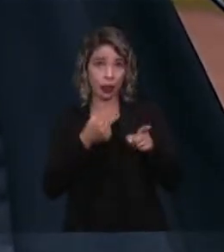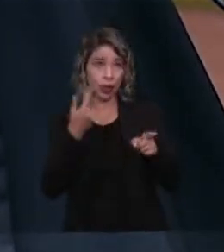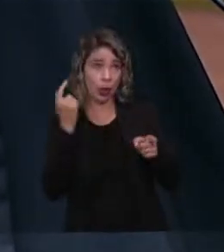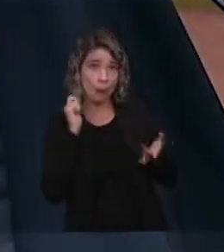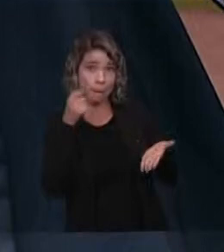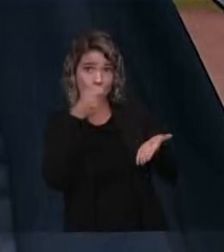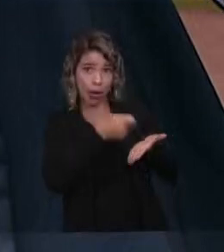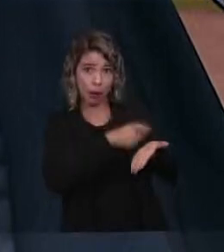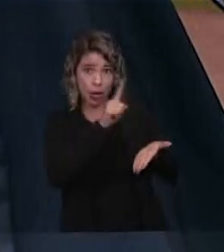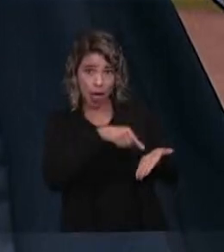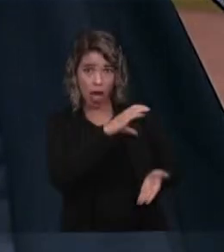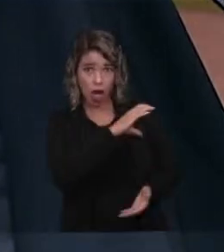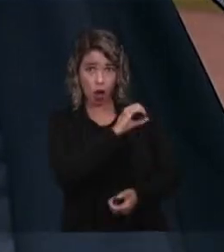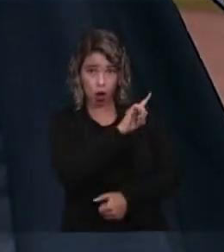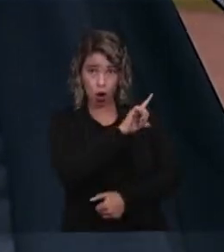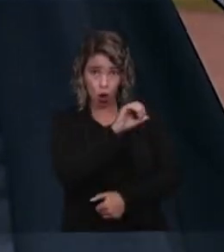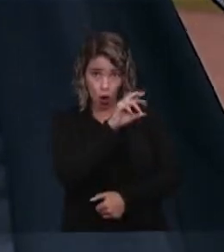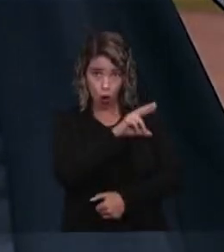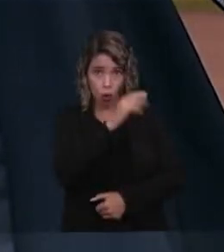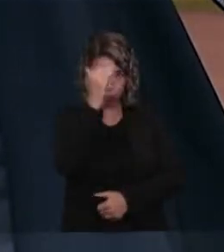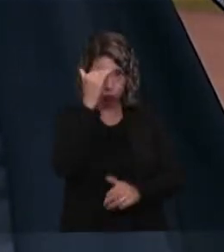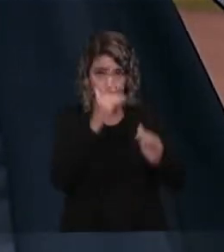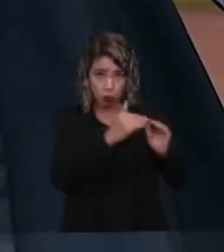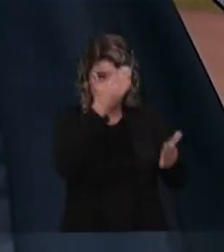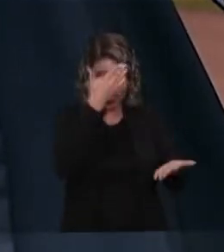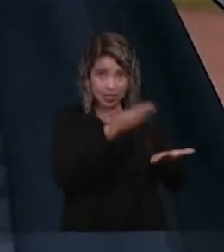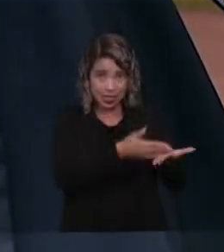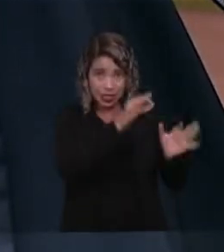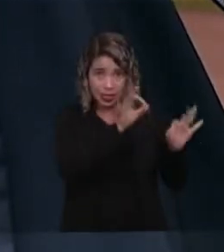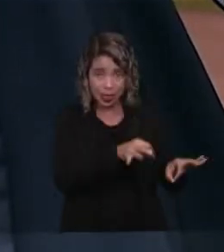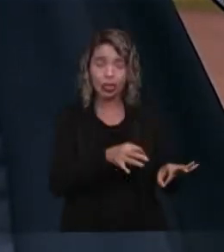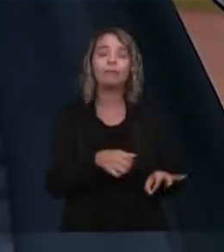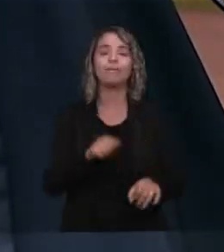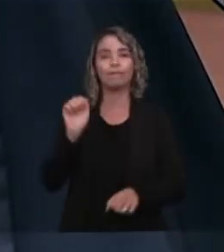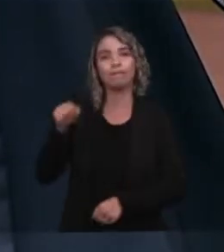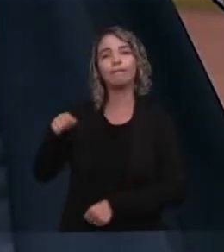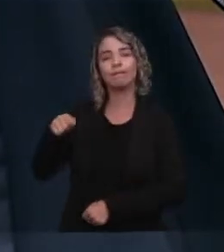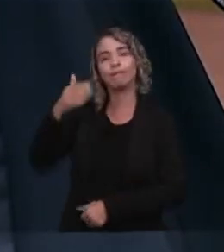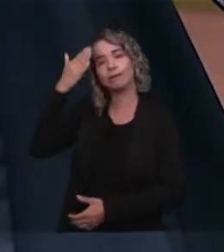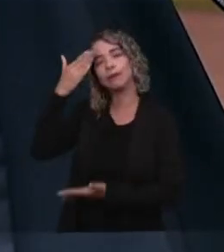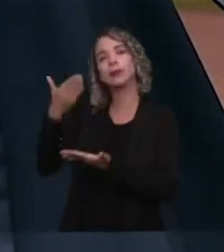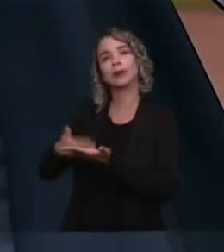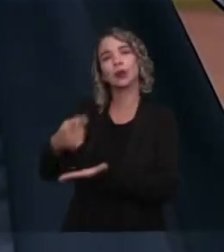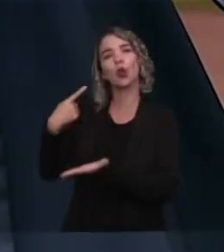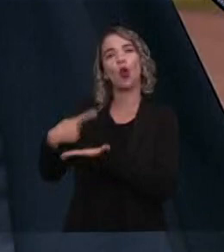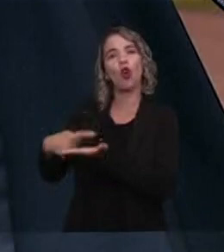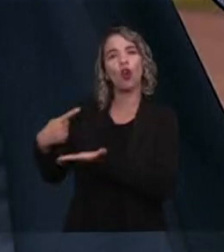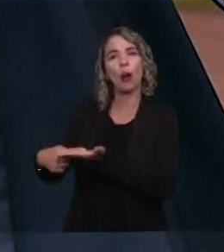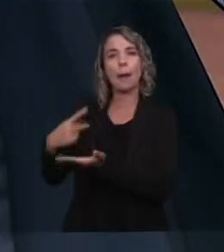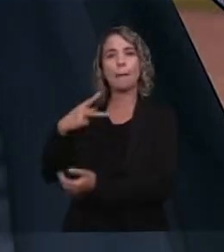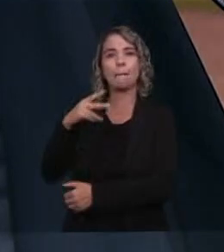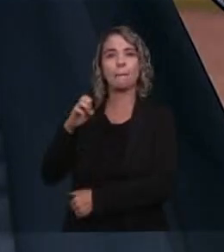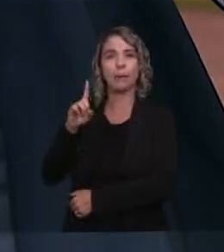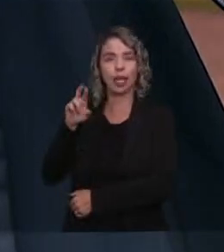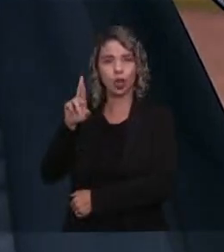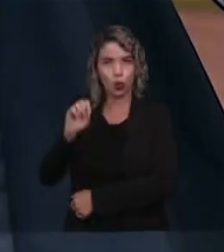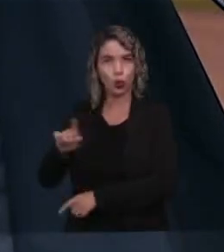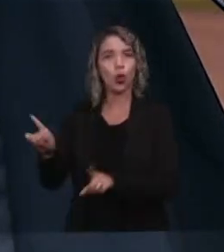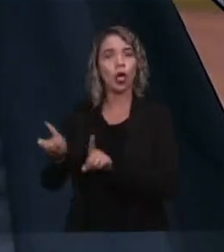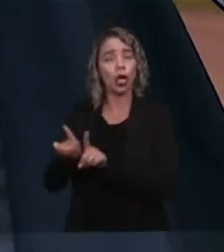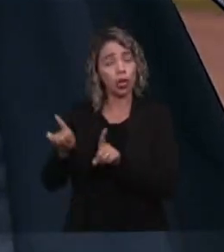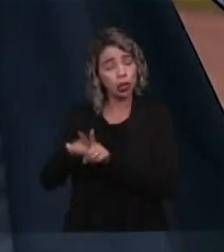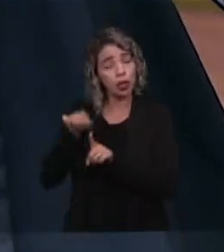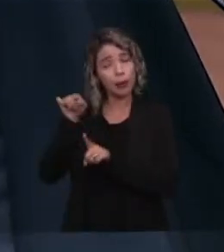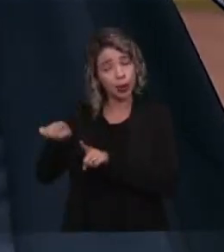o destinatário final era Fernando Collor? Colaborador, eu confirmo que acertei isso com Pedro Paulo Leone Ramos e sabia que por trás de